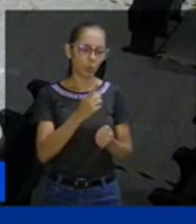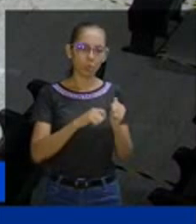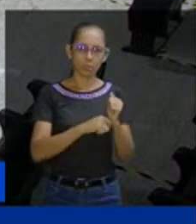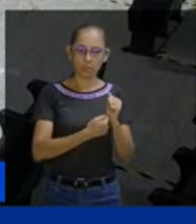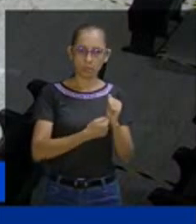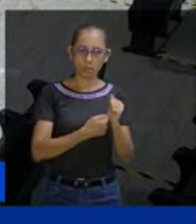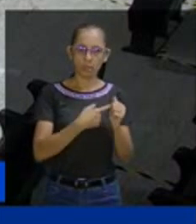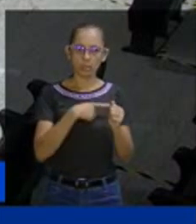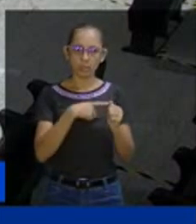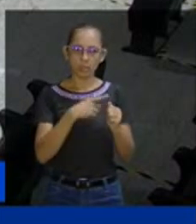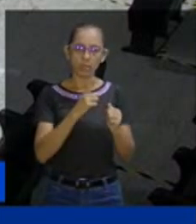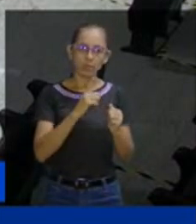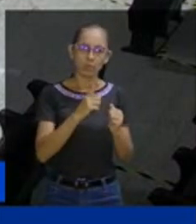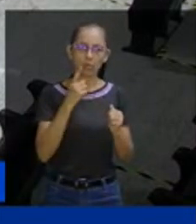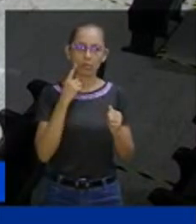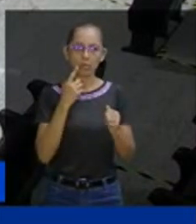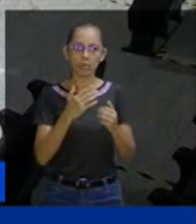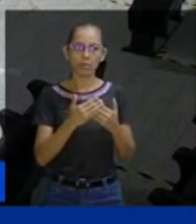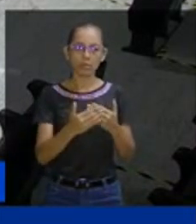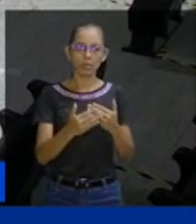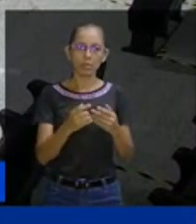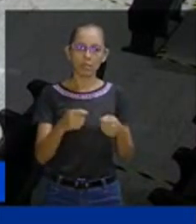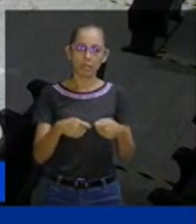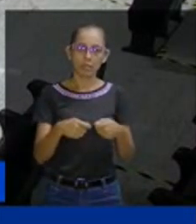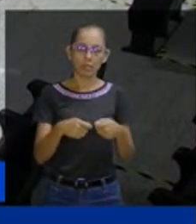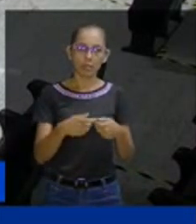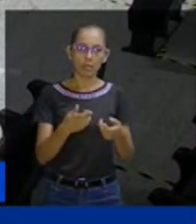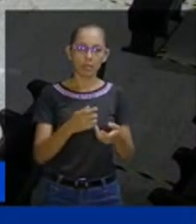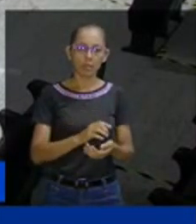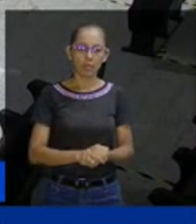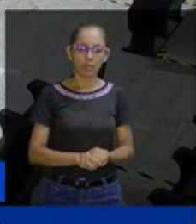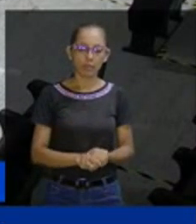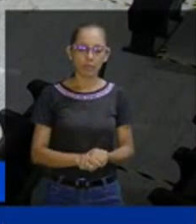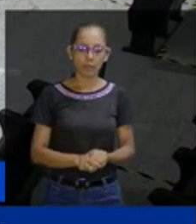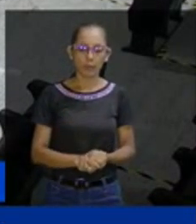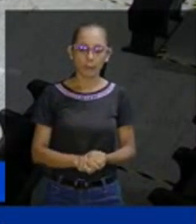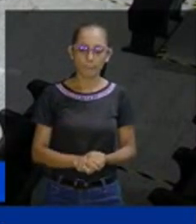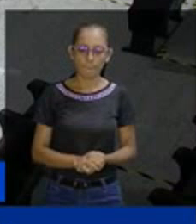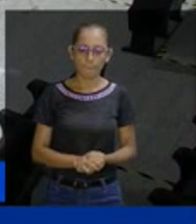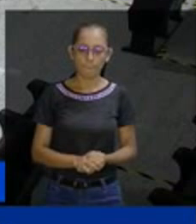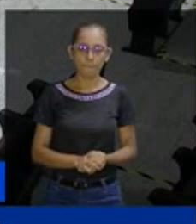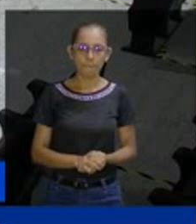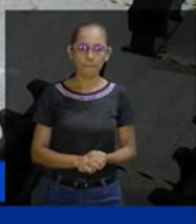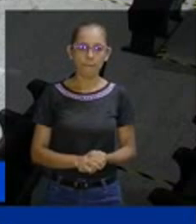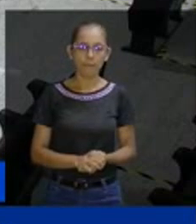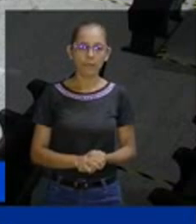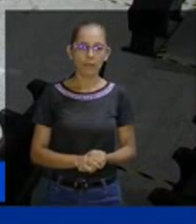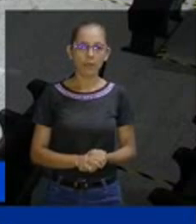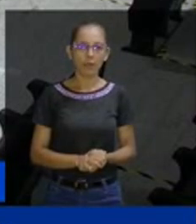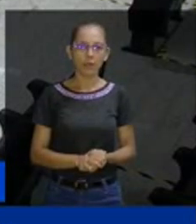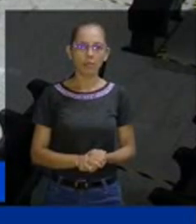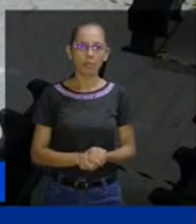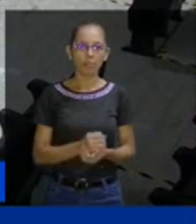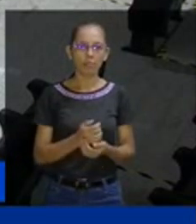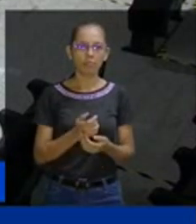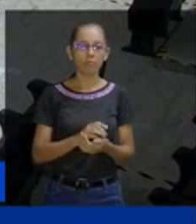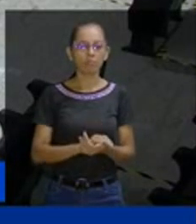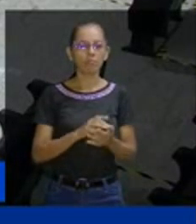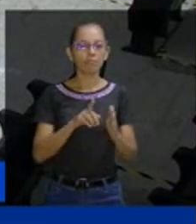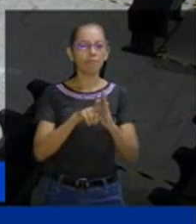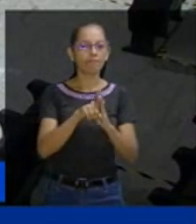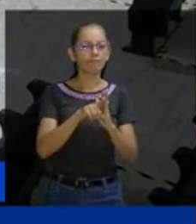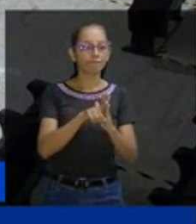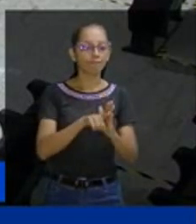ele estiver nessa mesma situação que ocorreu do habeas corpus, fosse disponibilizado o acesso, a gente poder dar uma analisada. Para